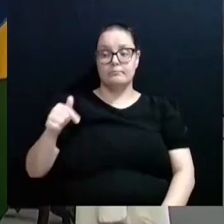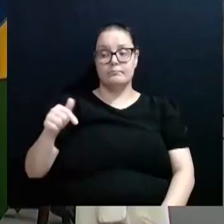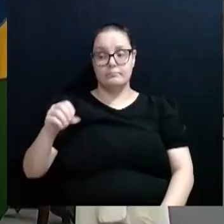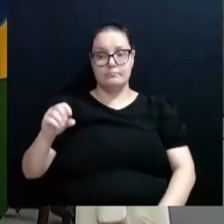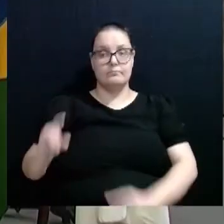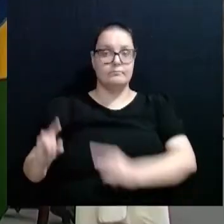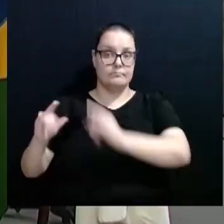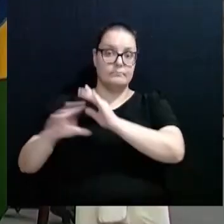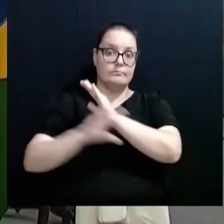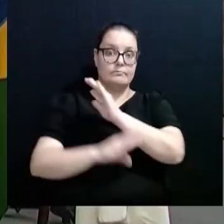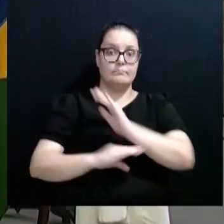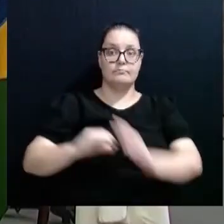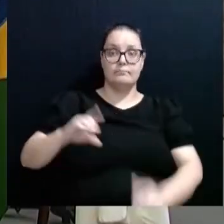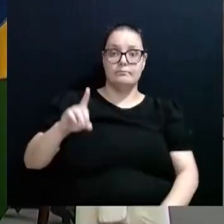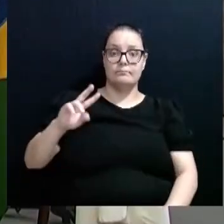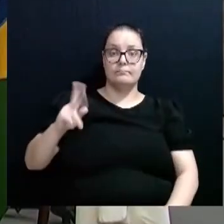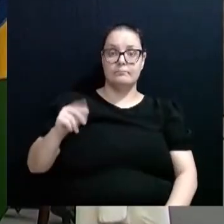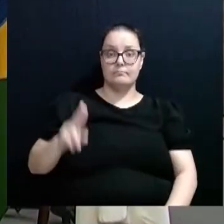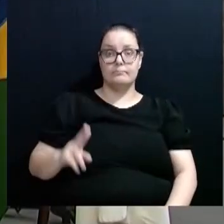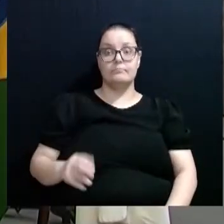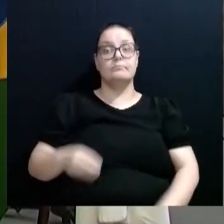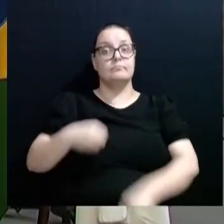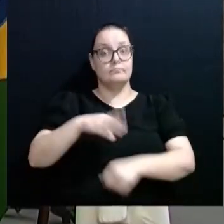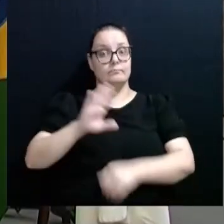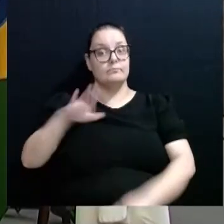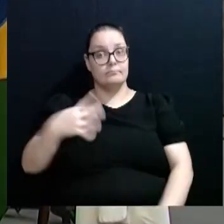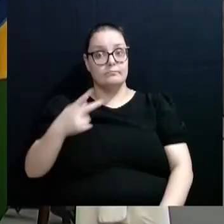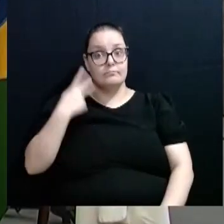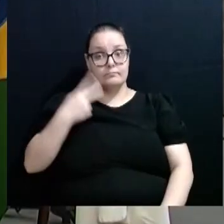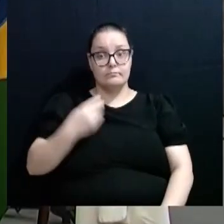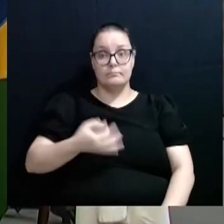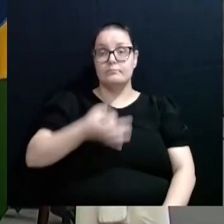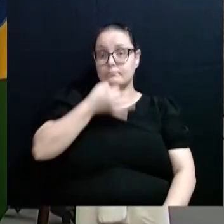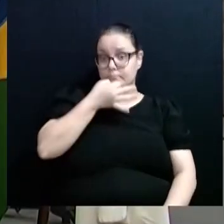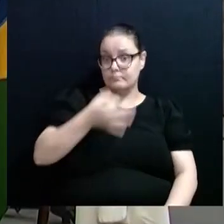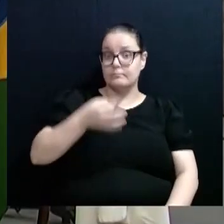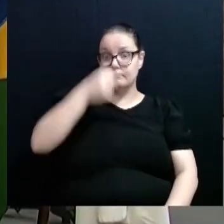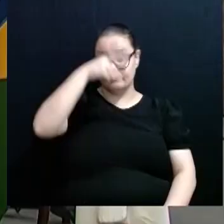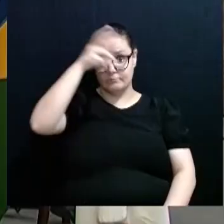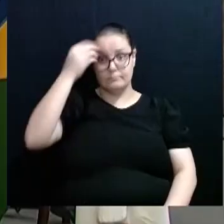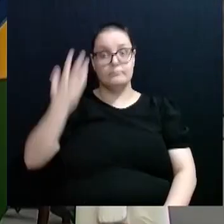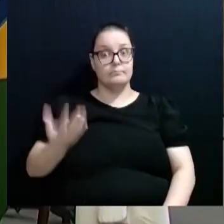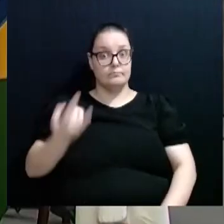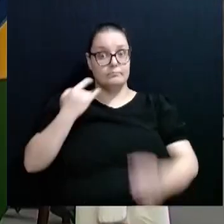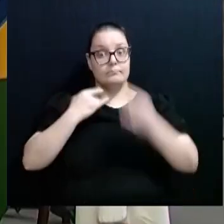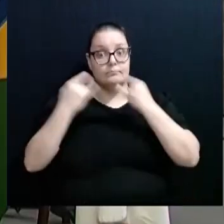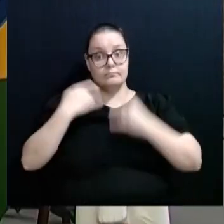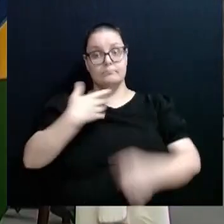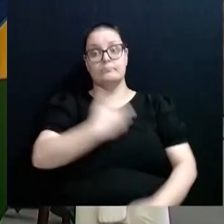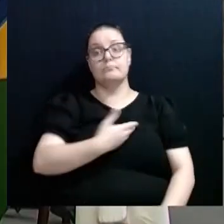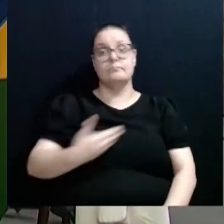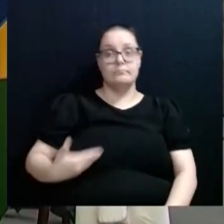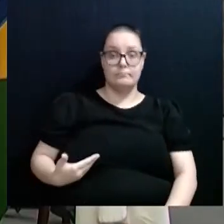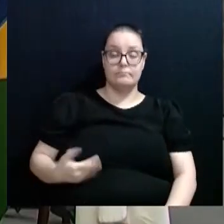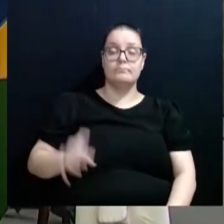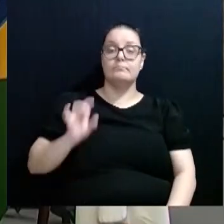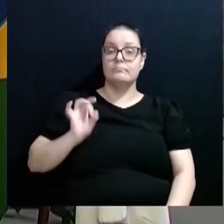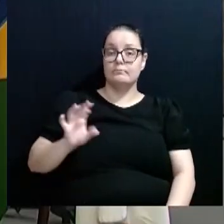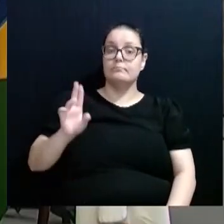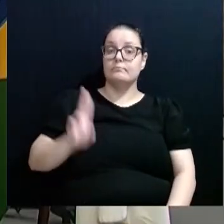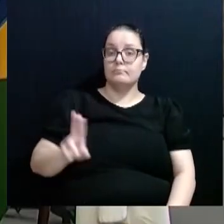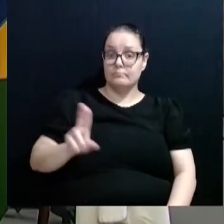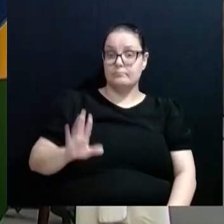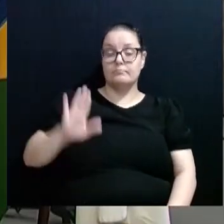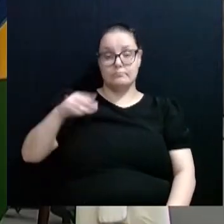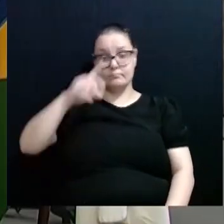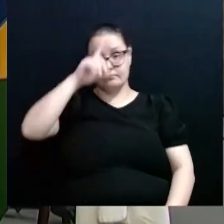A indicação é usada quando um vereador sugere ao prefeito algo que seja de interesse público. Ela só é utilizada quando a decisão